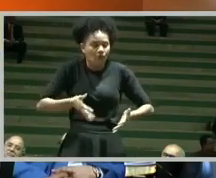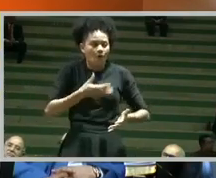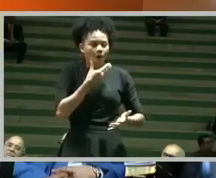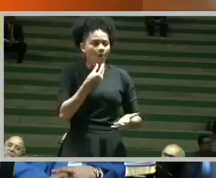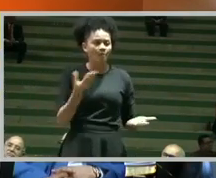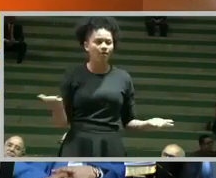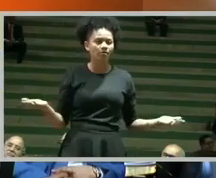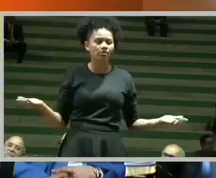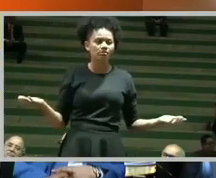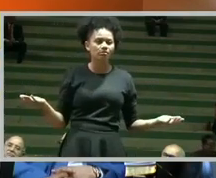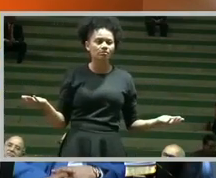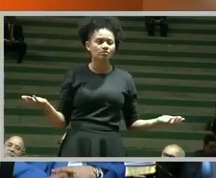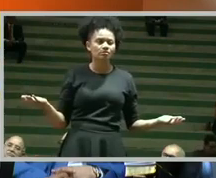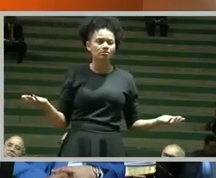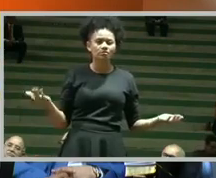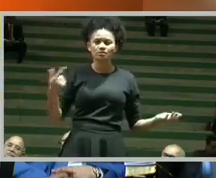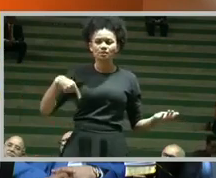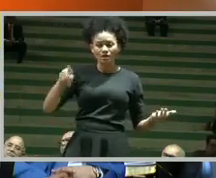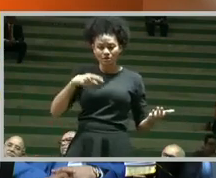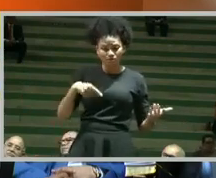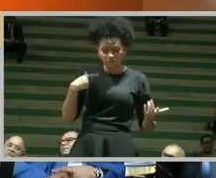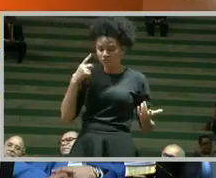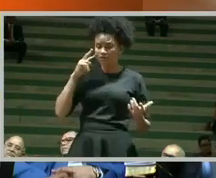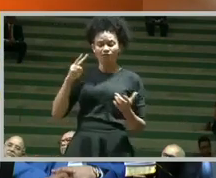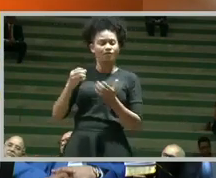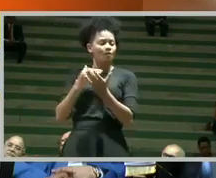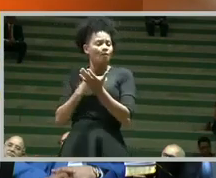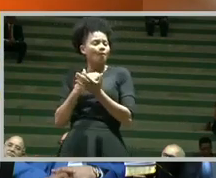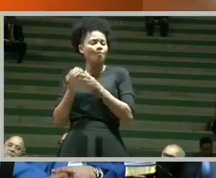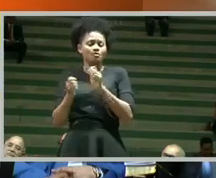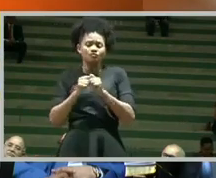É só pegar a ordem dos fatos na criação.